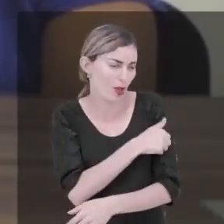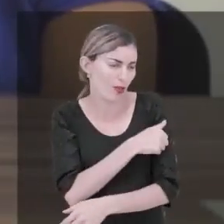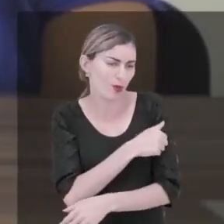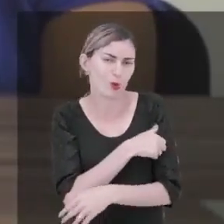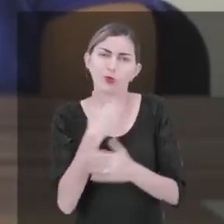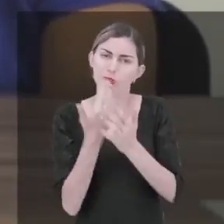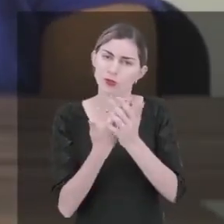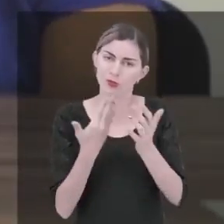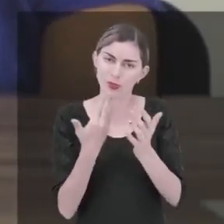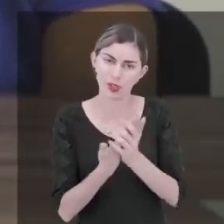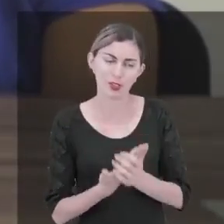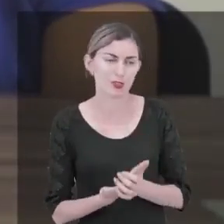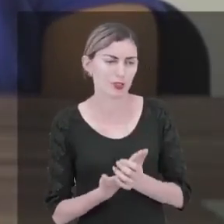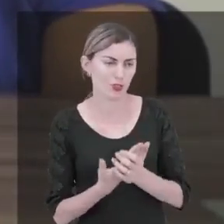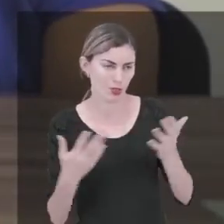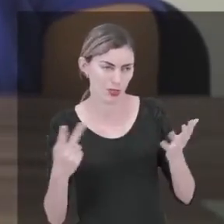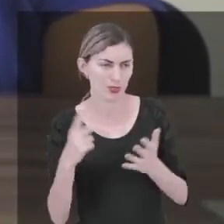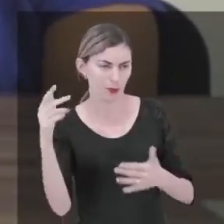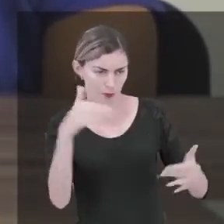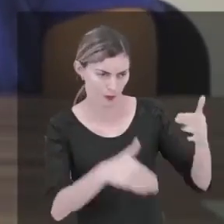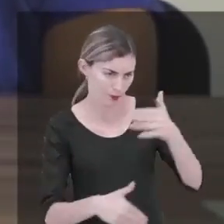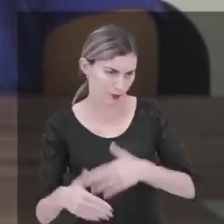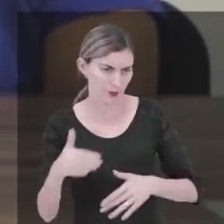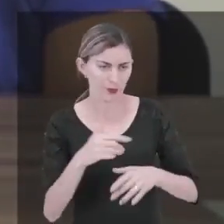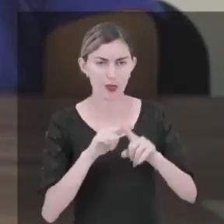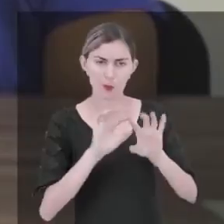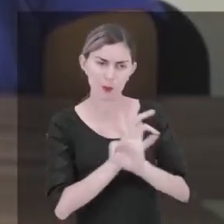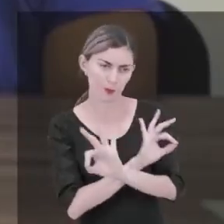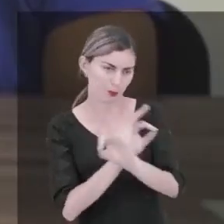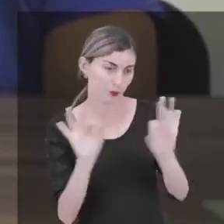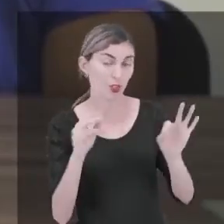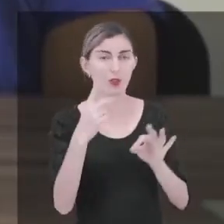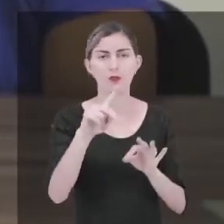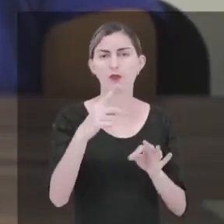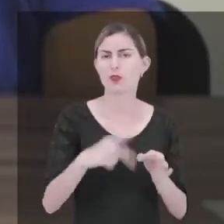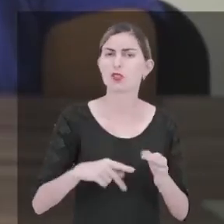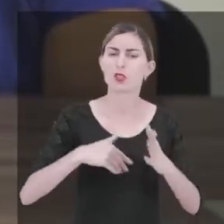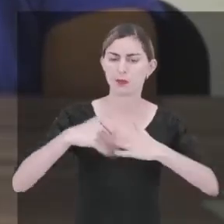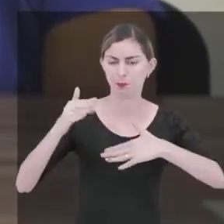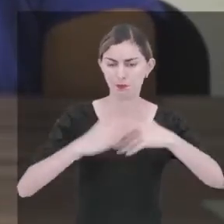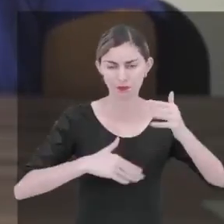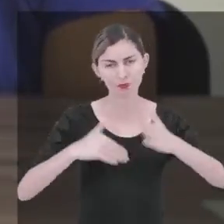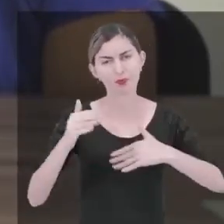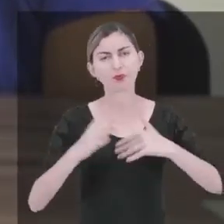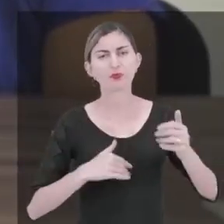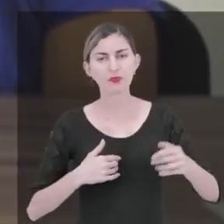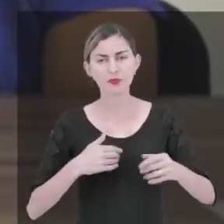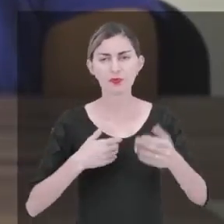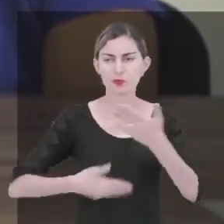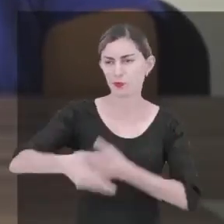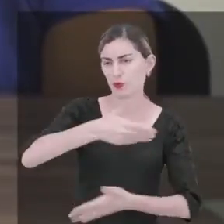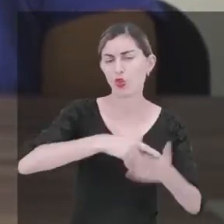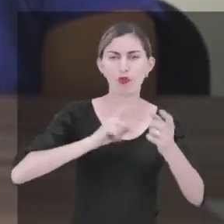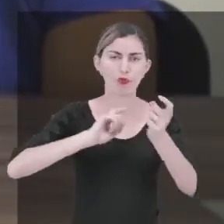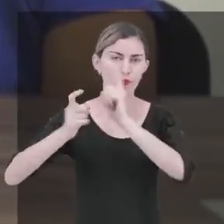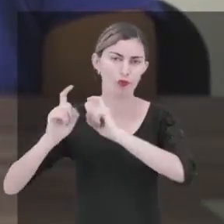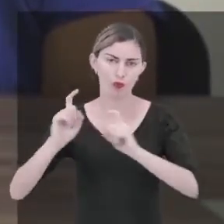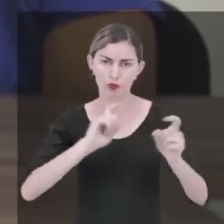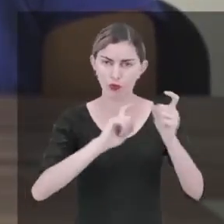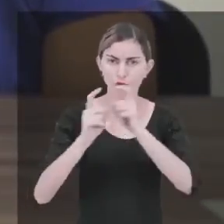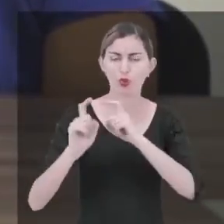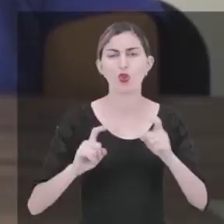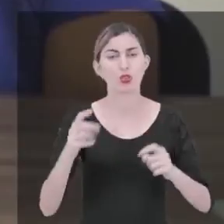Alunos, estudantes, com essa participação maravilhosa, vocês vão estar habilitados a interagir